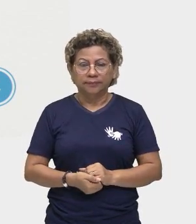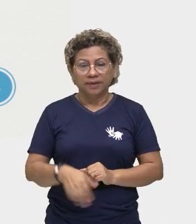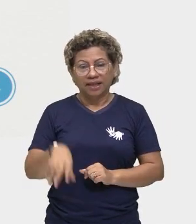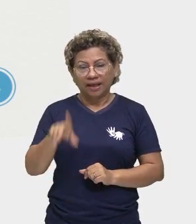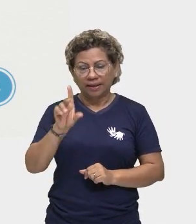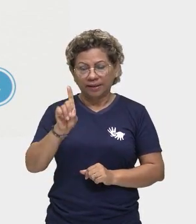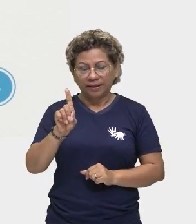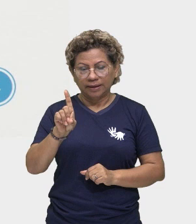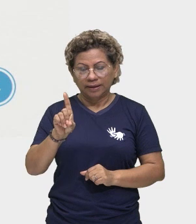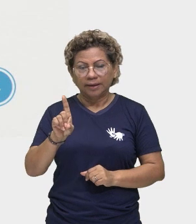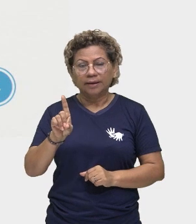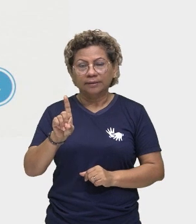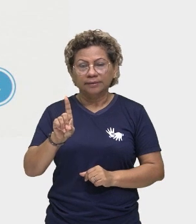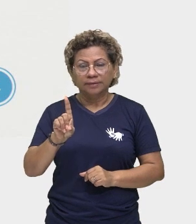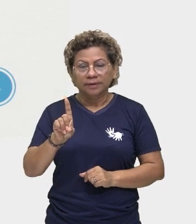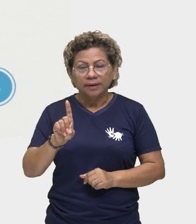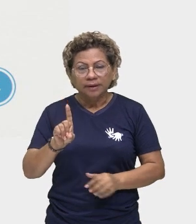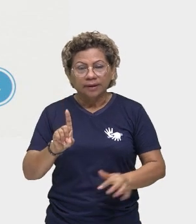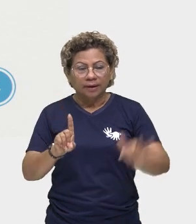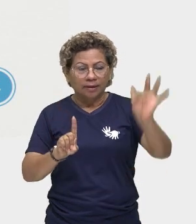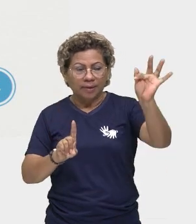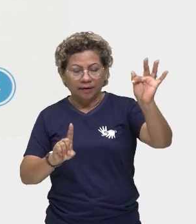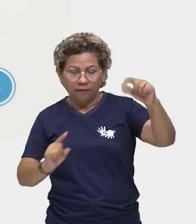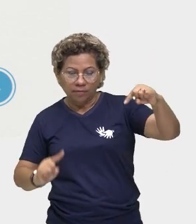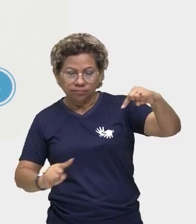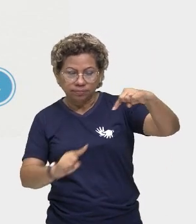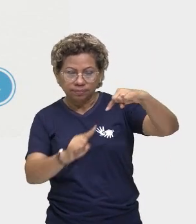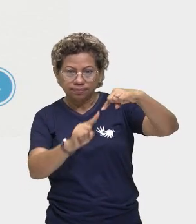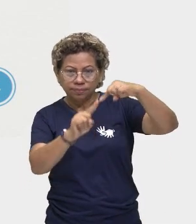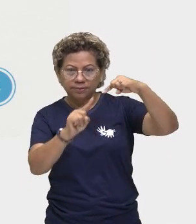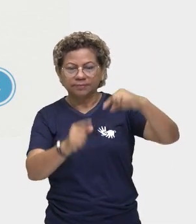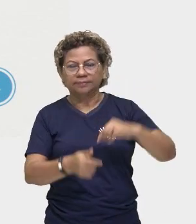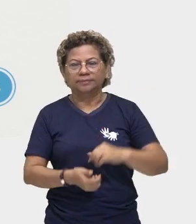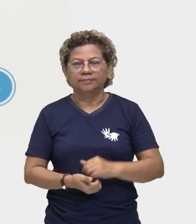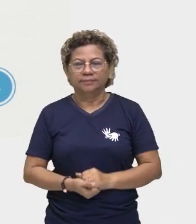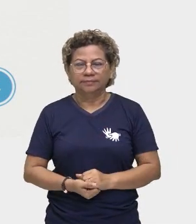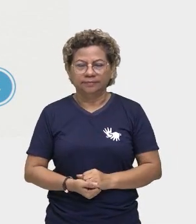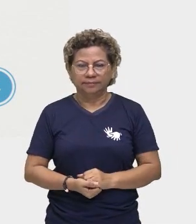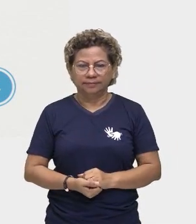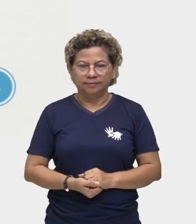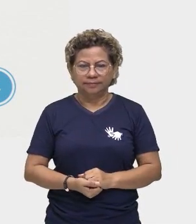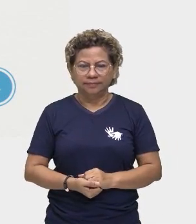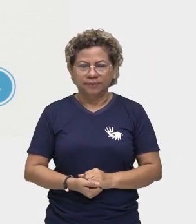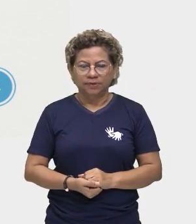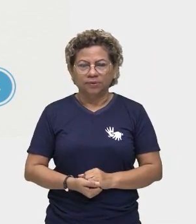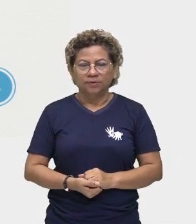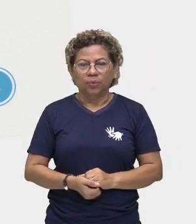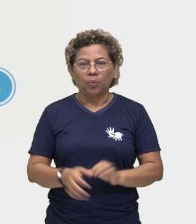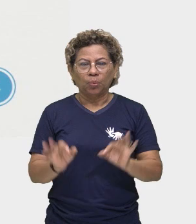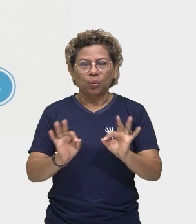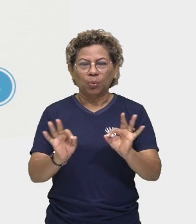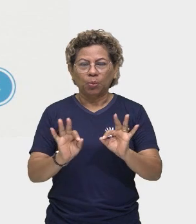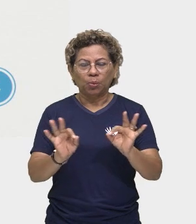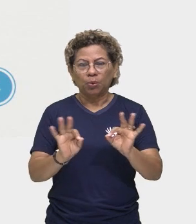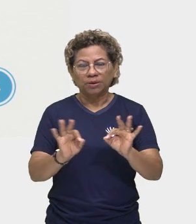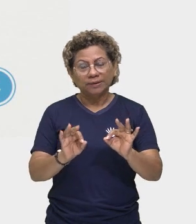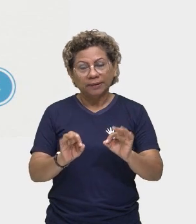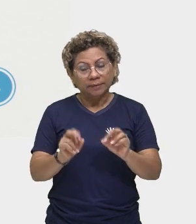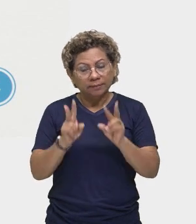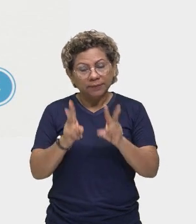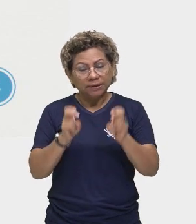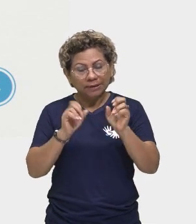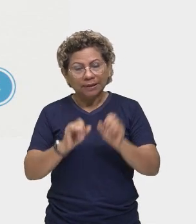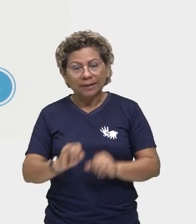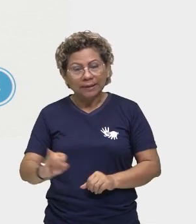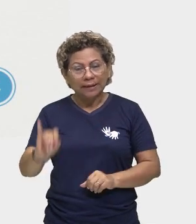D para F. Não teria sentido contar também a diagonal de F para D, porque seria o mesmo segmento.